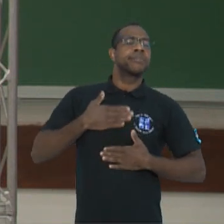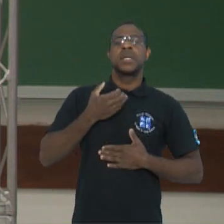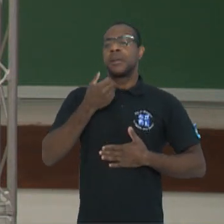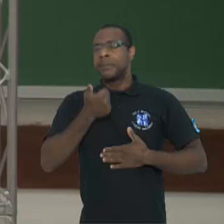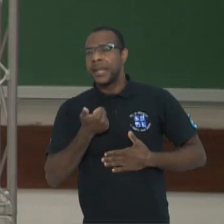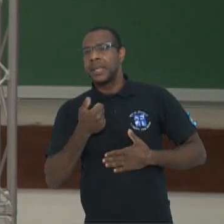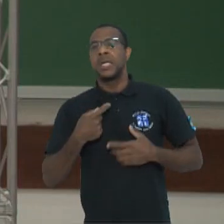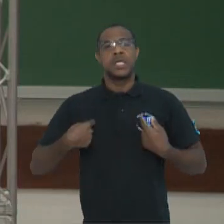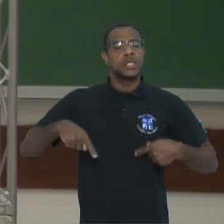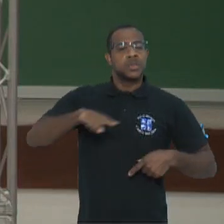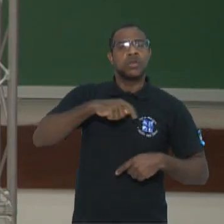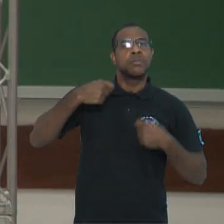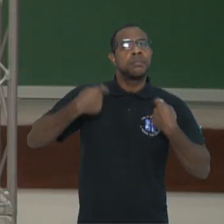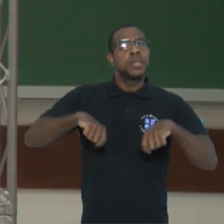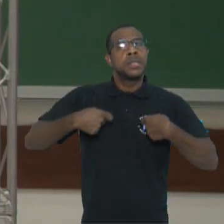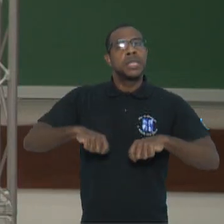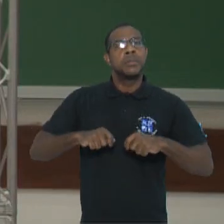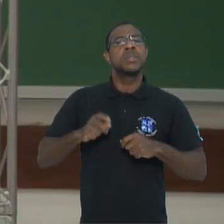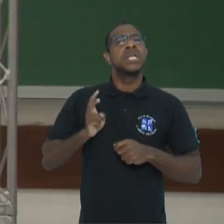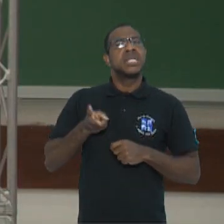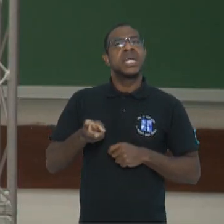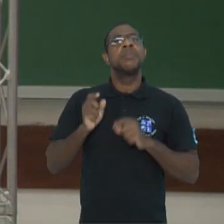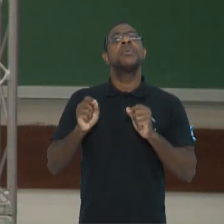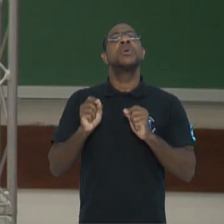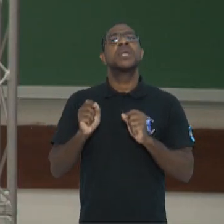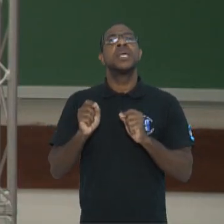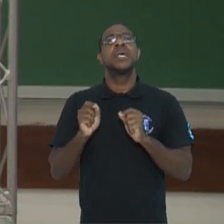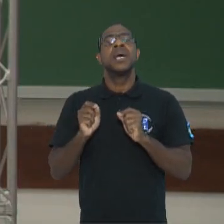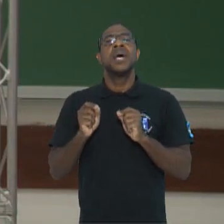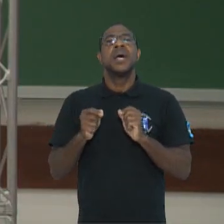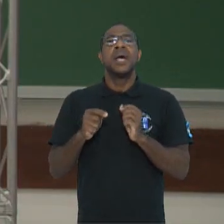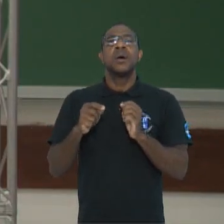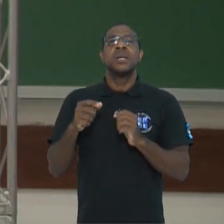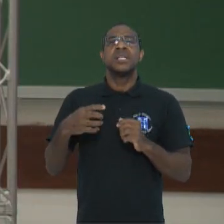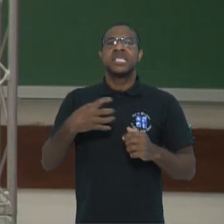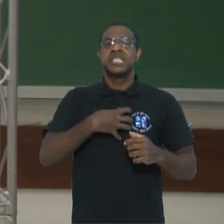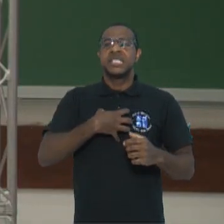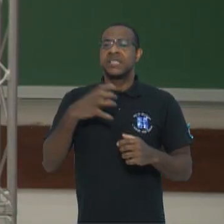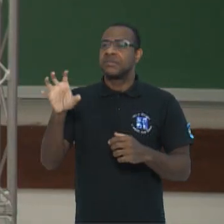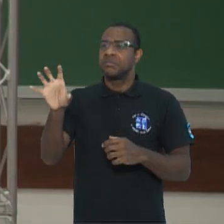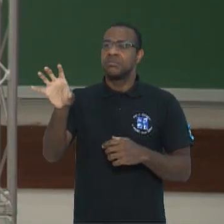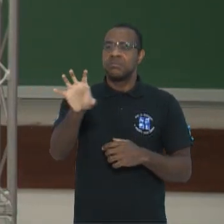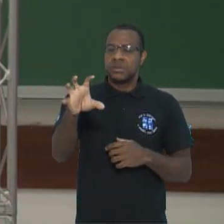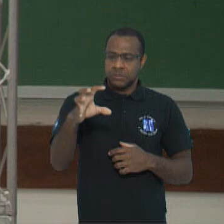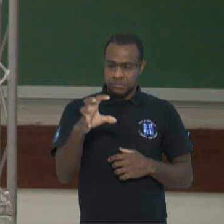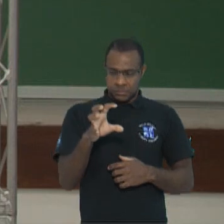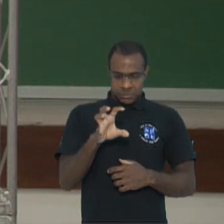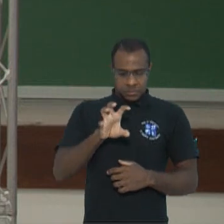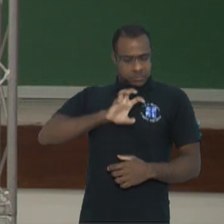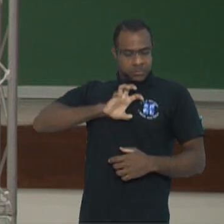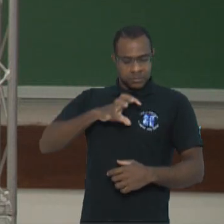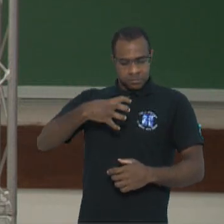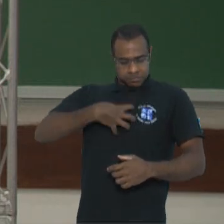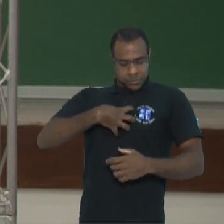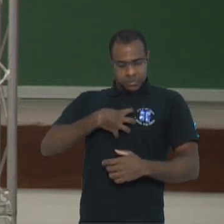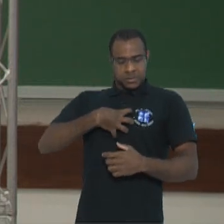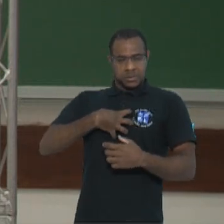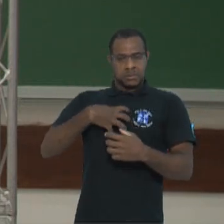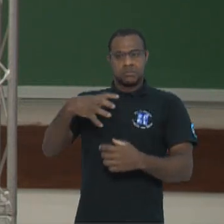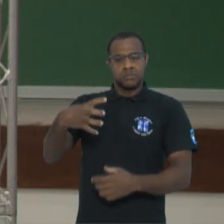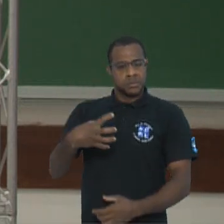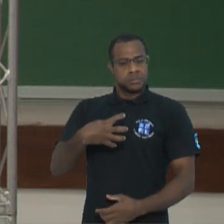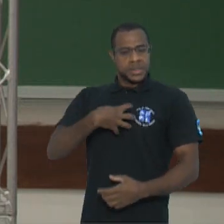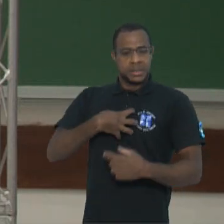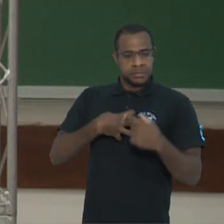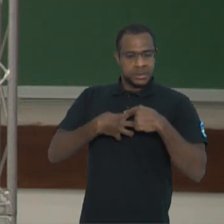nós precisamos sempre trazer esses sentimentos e, ao invés de suprimi-los, como em vezes, às vezes a gente